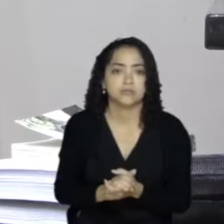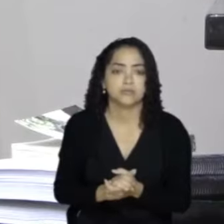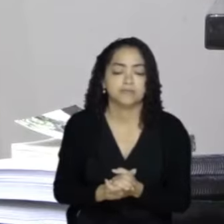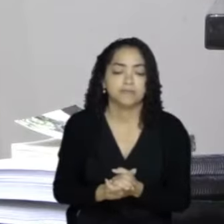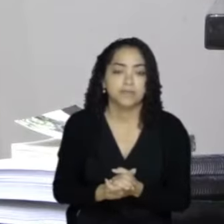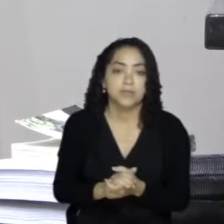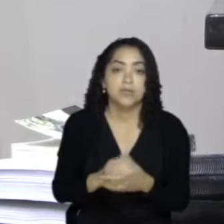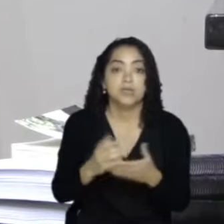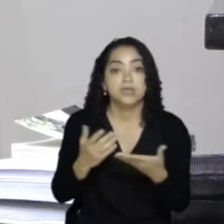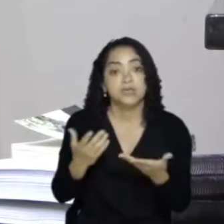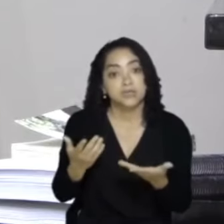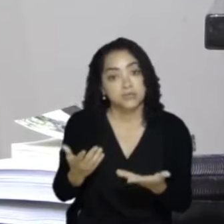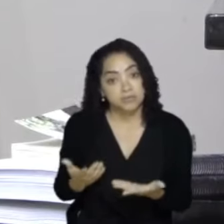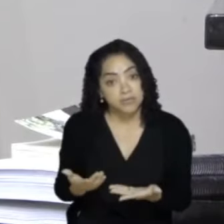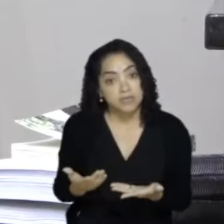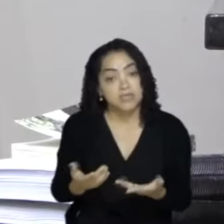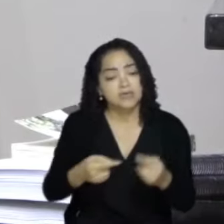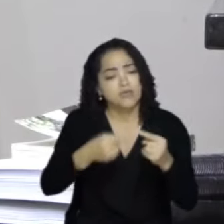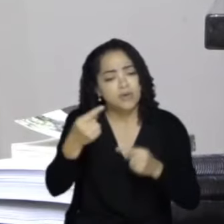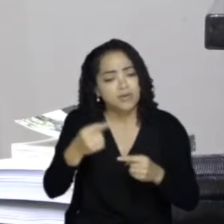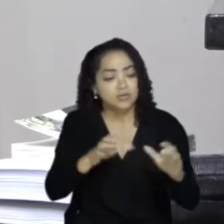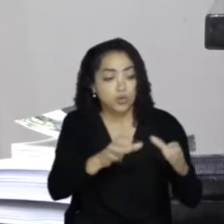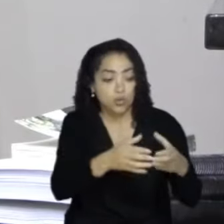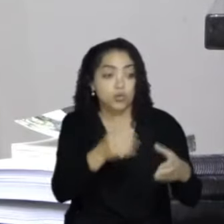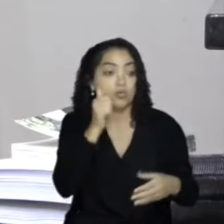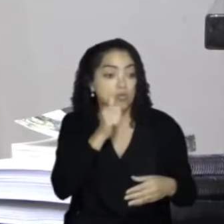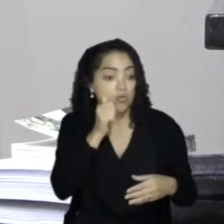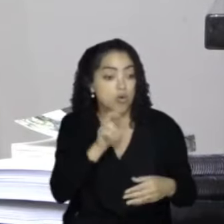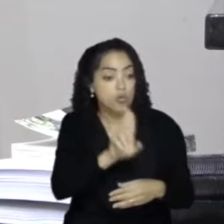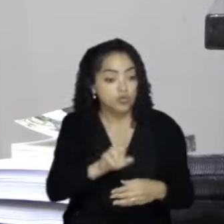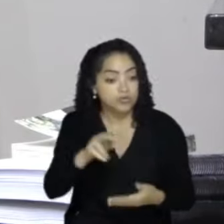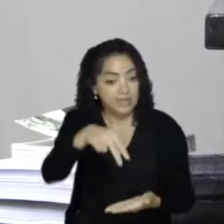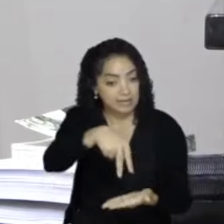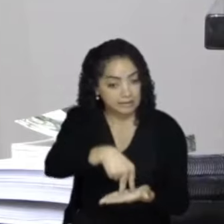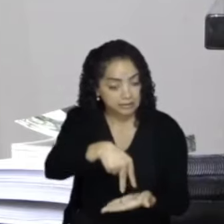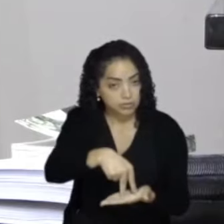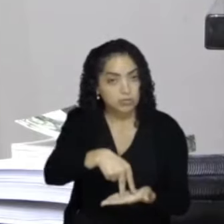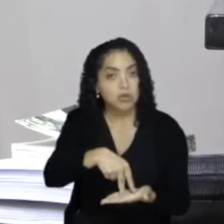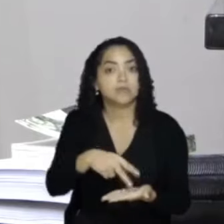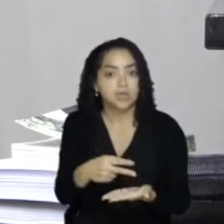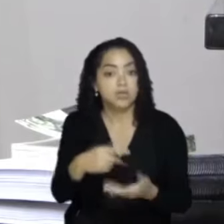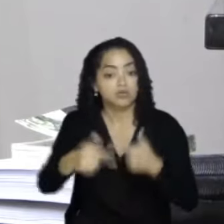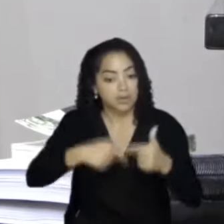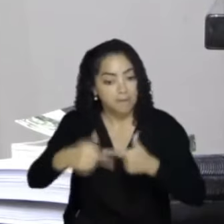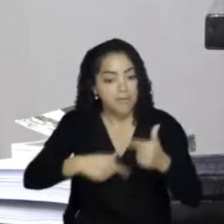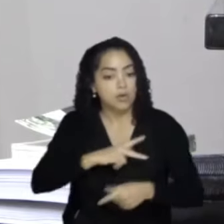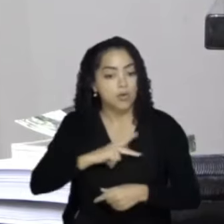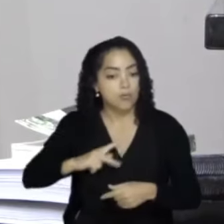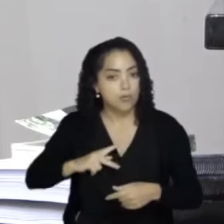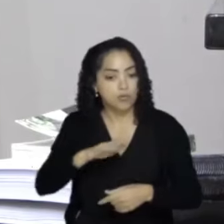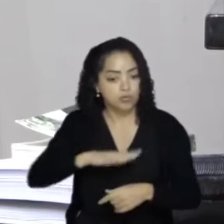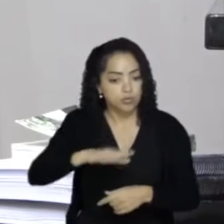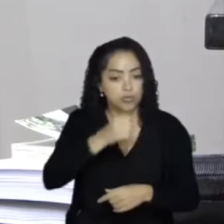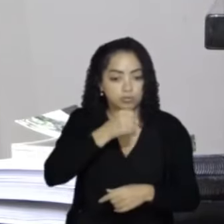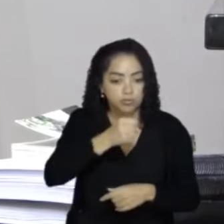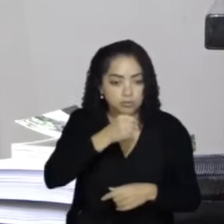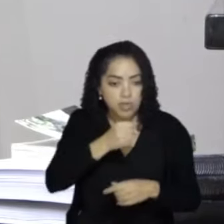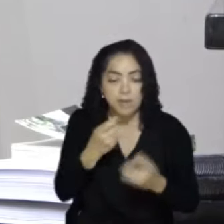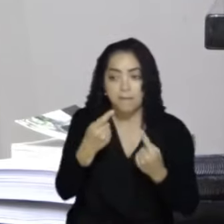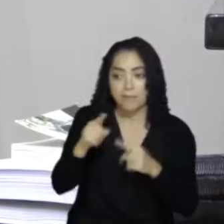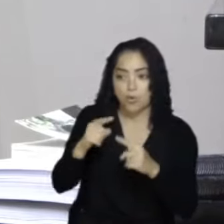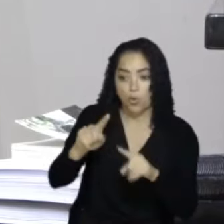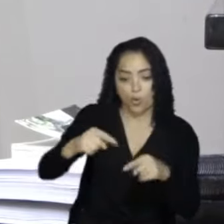Barros. Incoerente é a bancada da mulher usar a tribuna e o serviço público, o espaço público, o microfone público para atacar